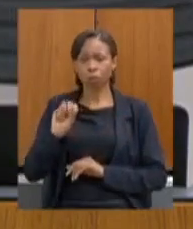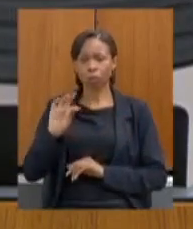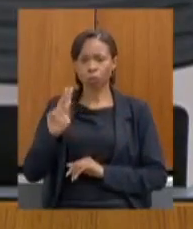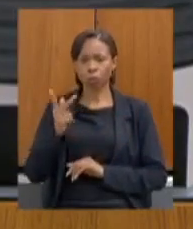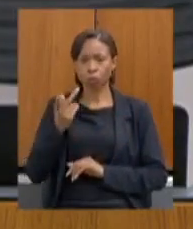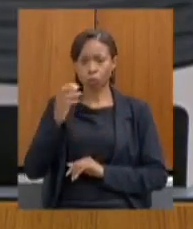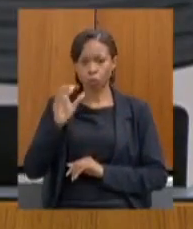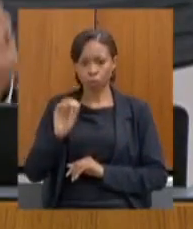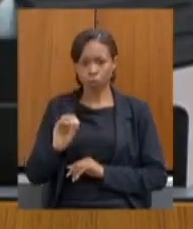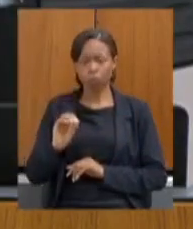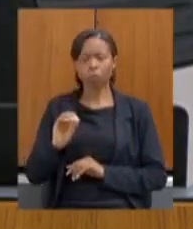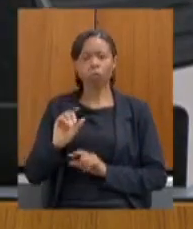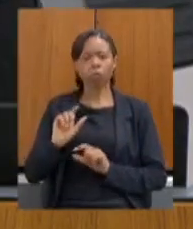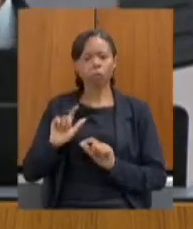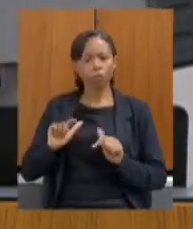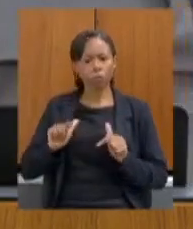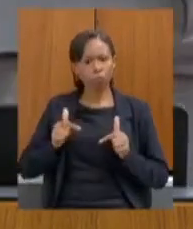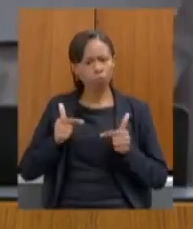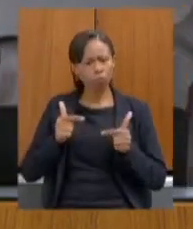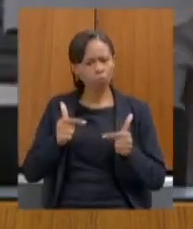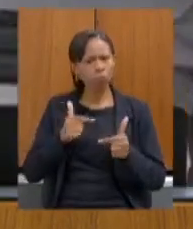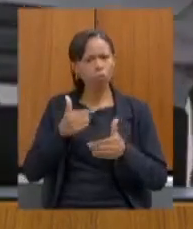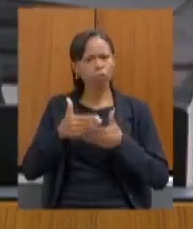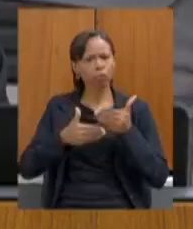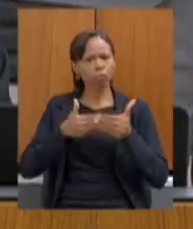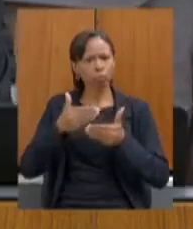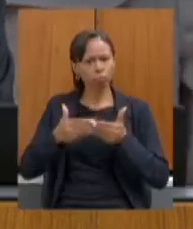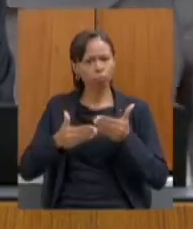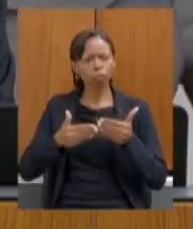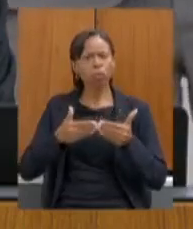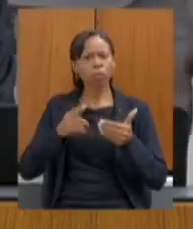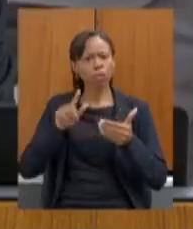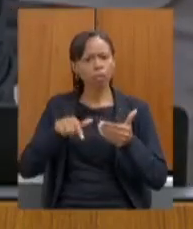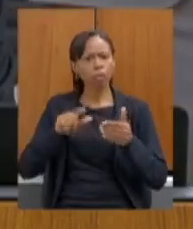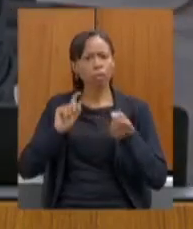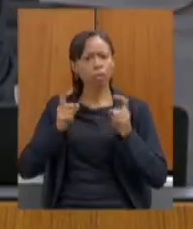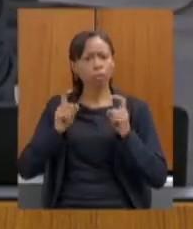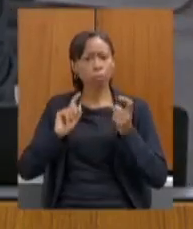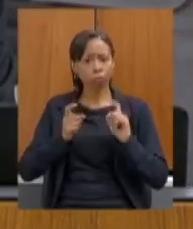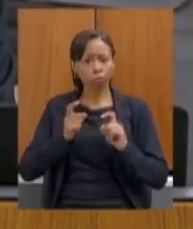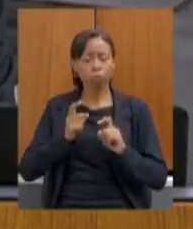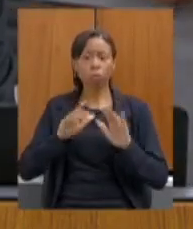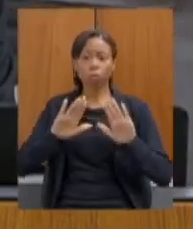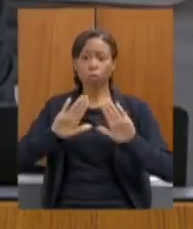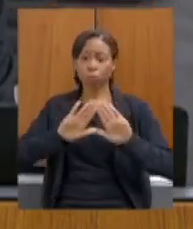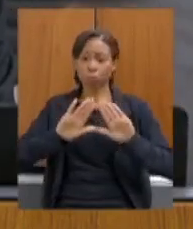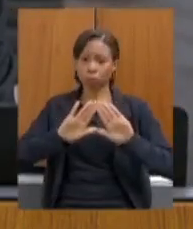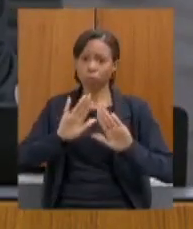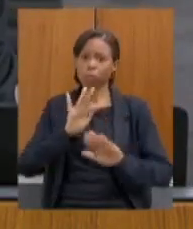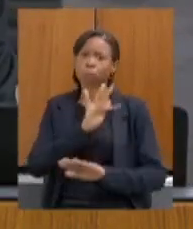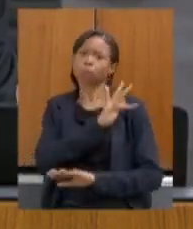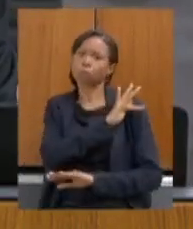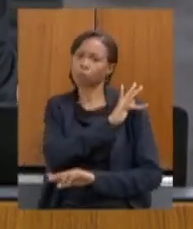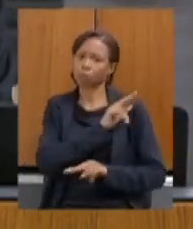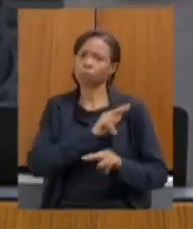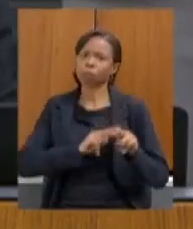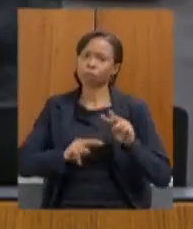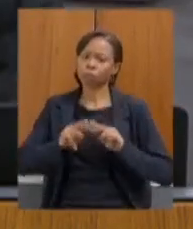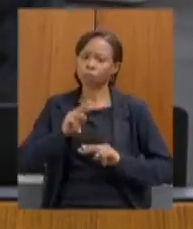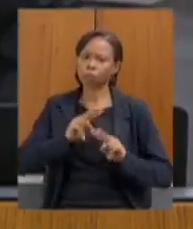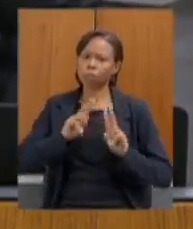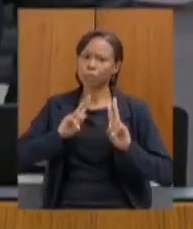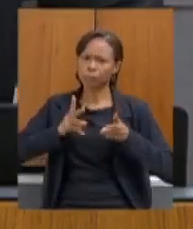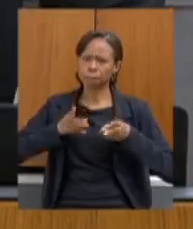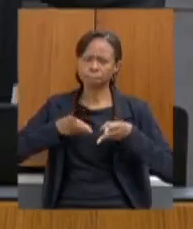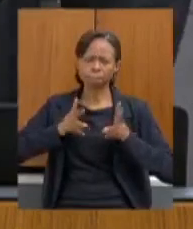processo tão legítimo que a Assembleia fiscaliza, a cada dia mais essa se